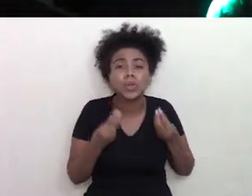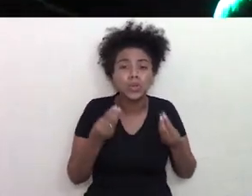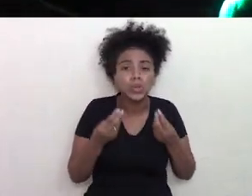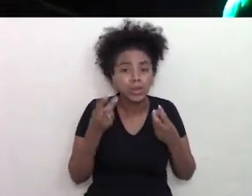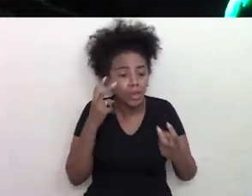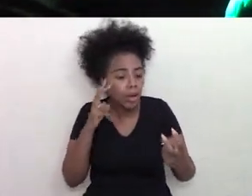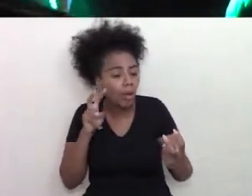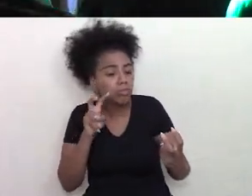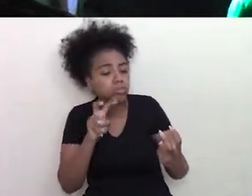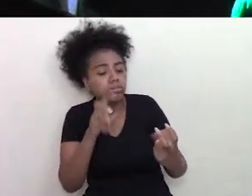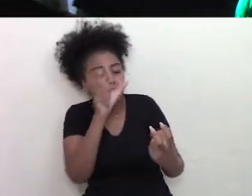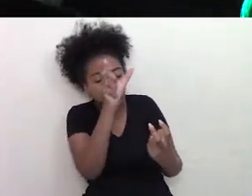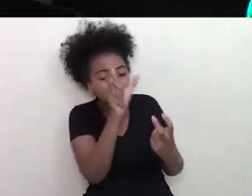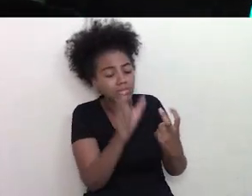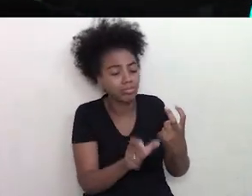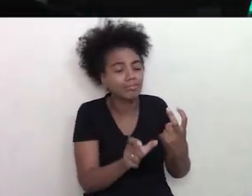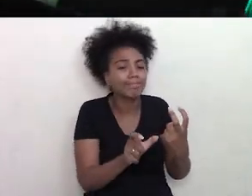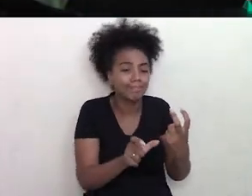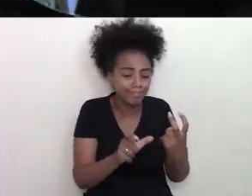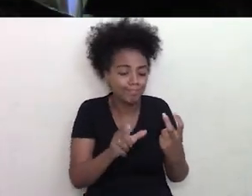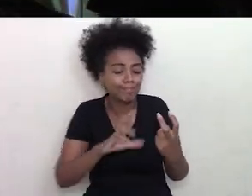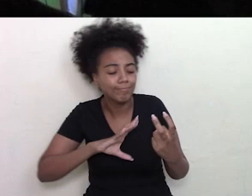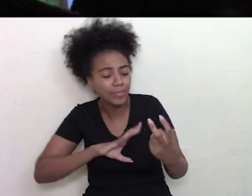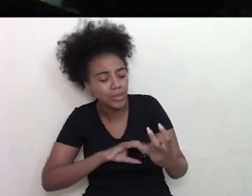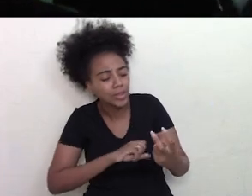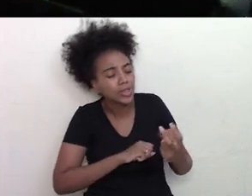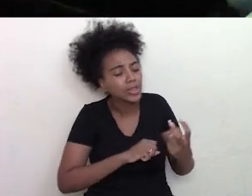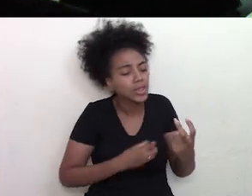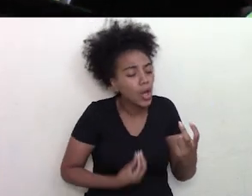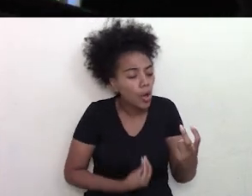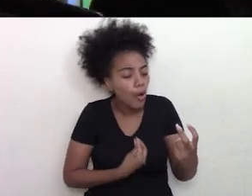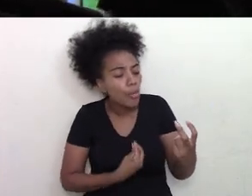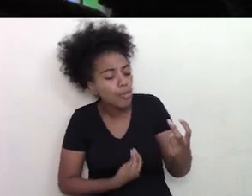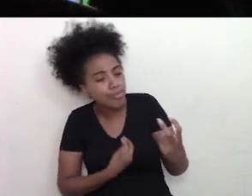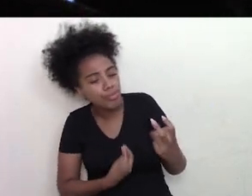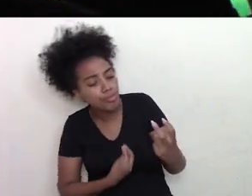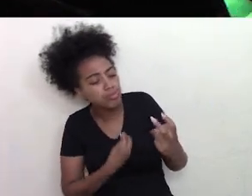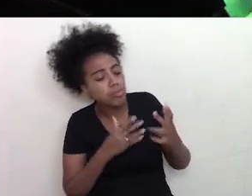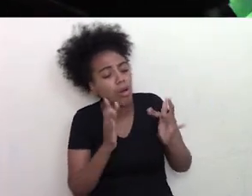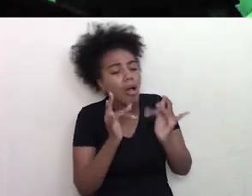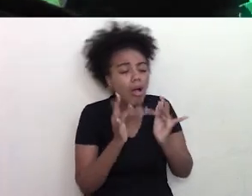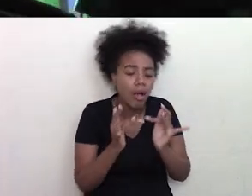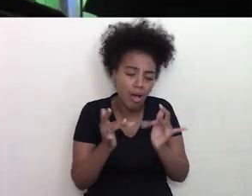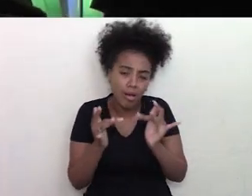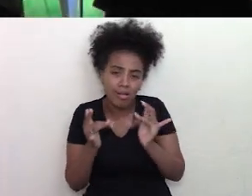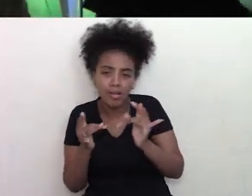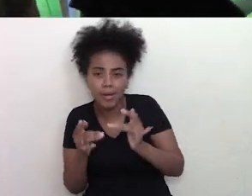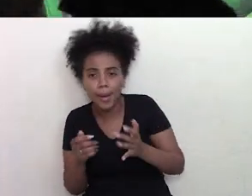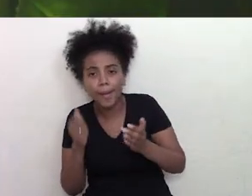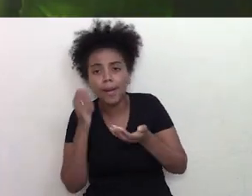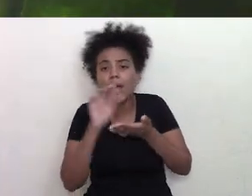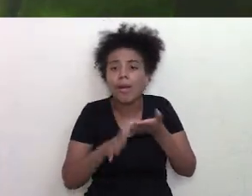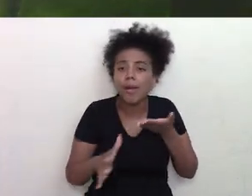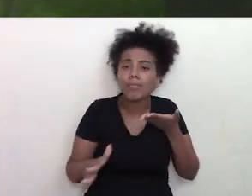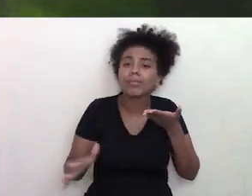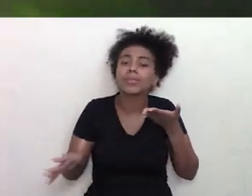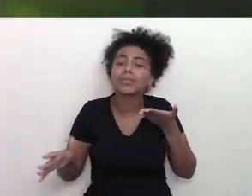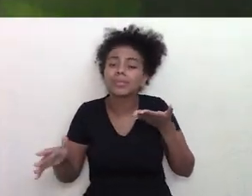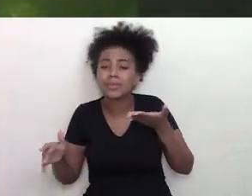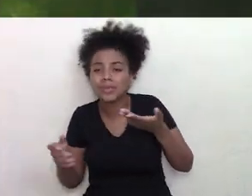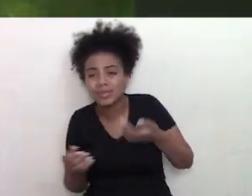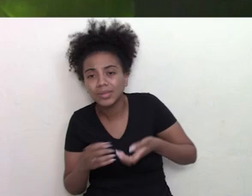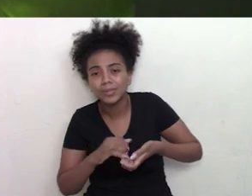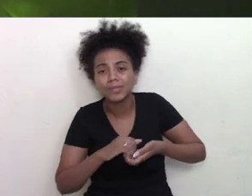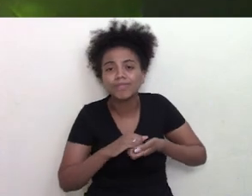vi assim. Nem só de amor. Só você vive uma coração. Cada metade que perdi foi um